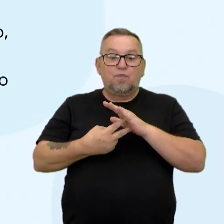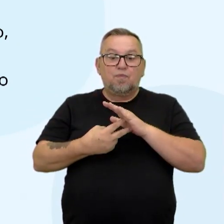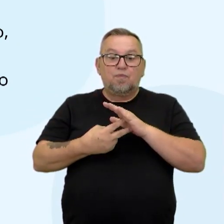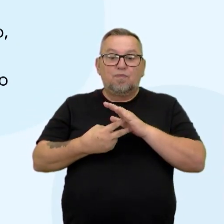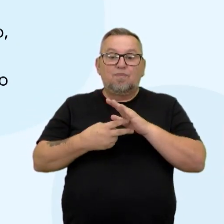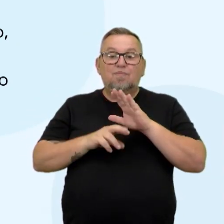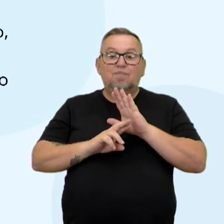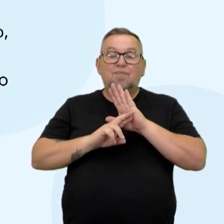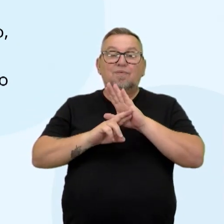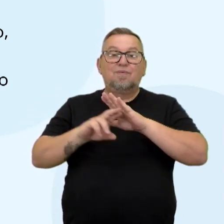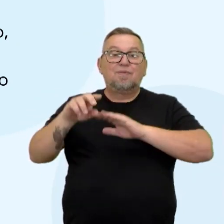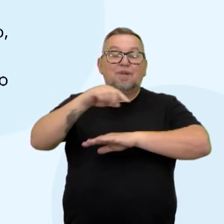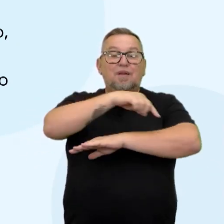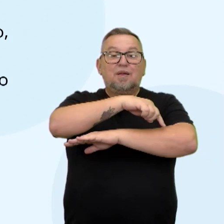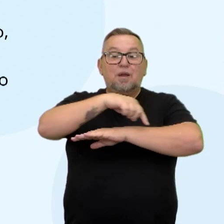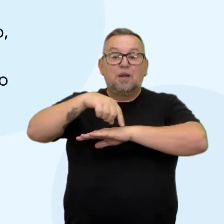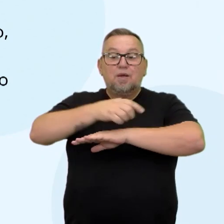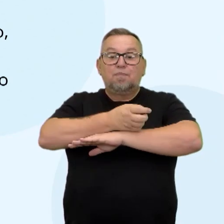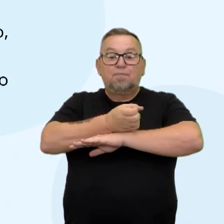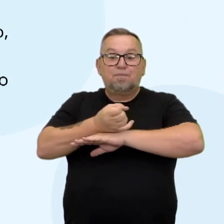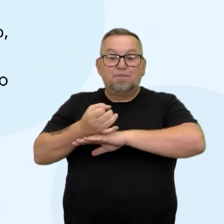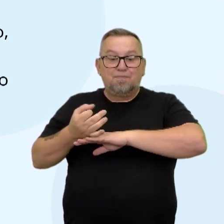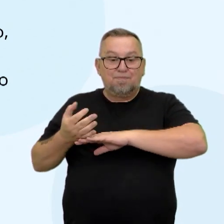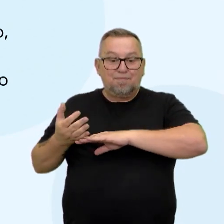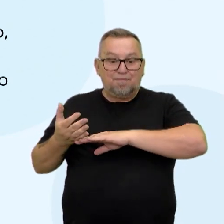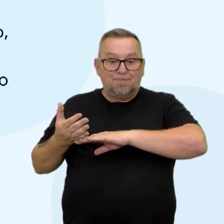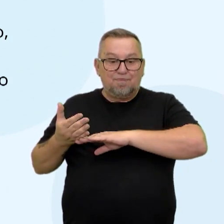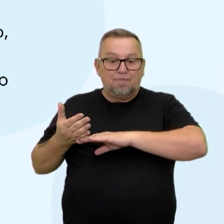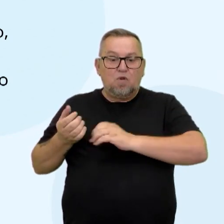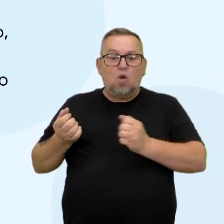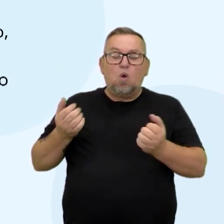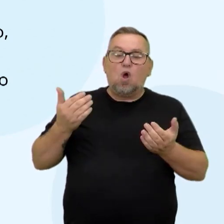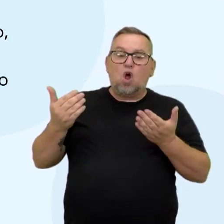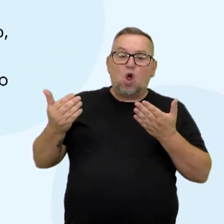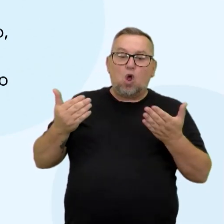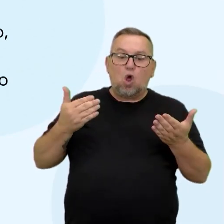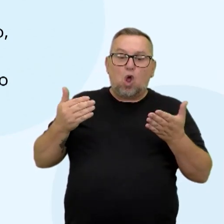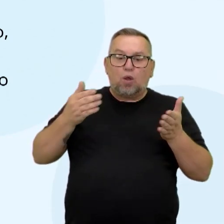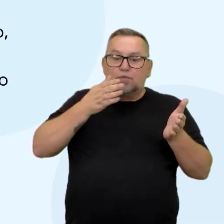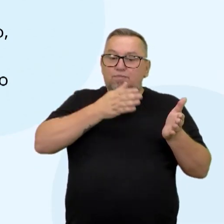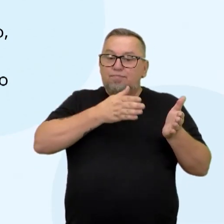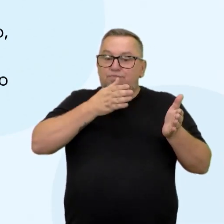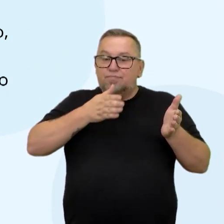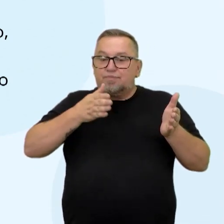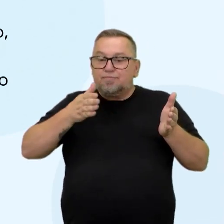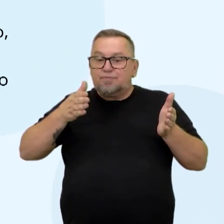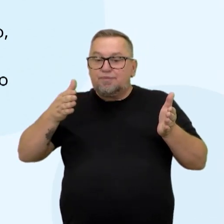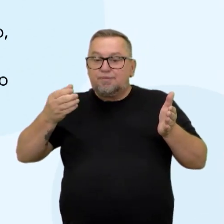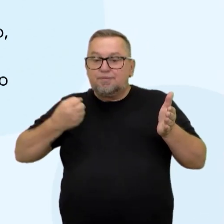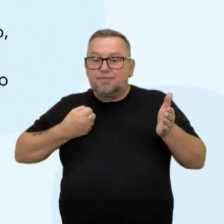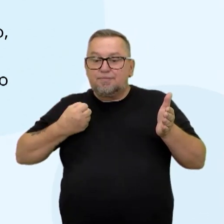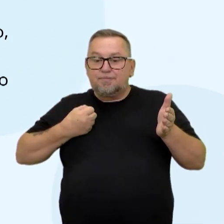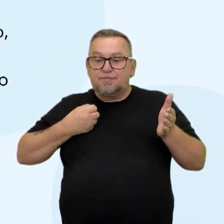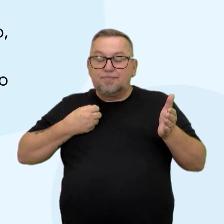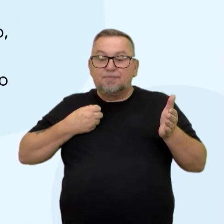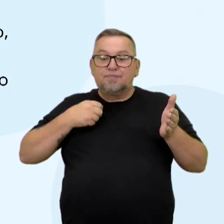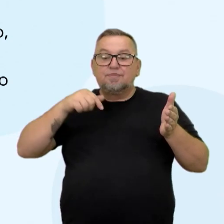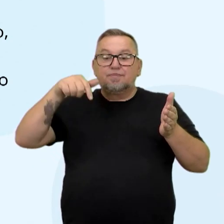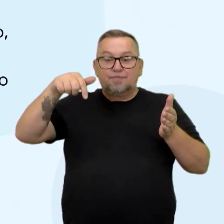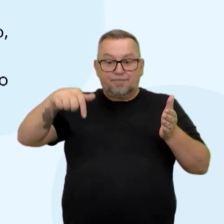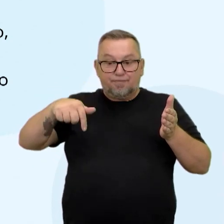leitura e representação na reta numérica. E também a comparação e ordenação de números racionais